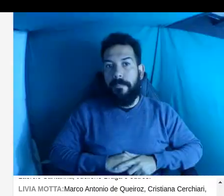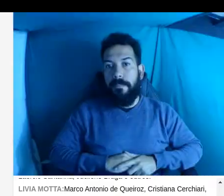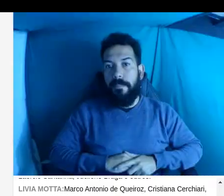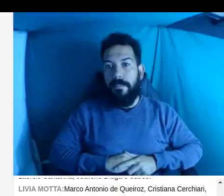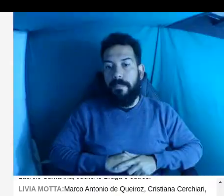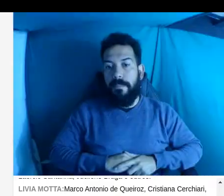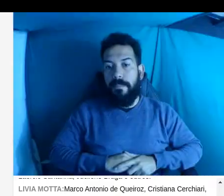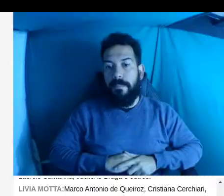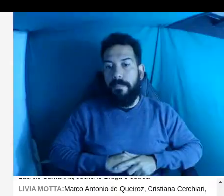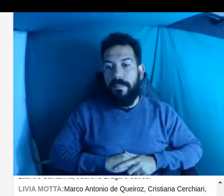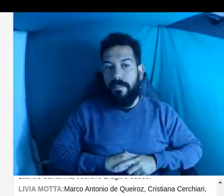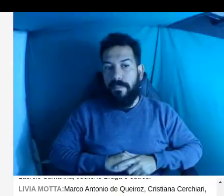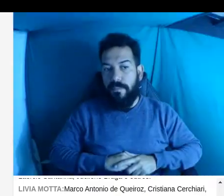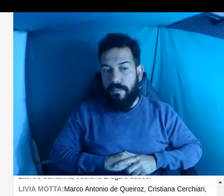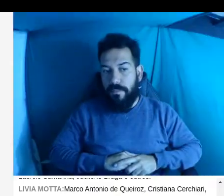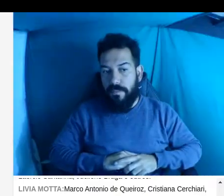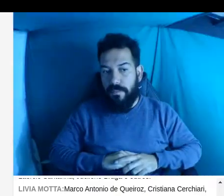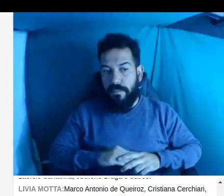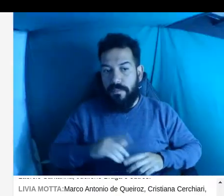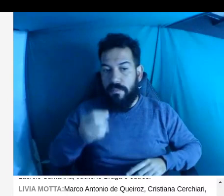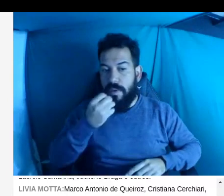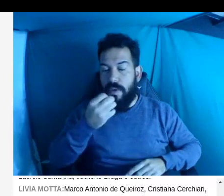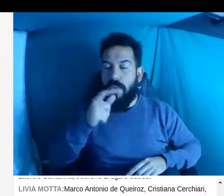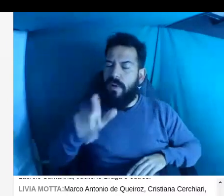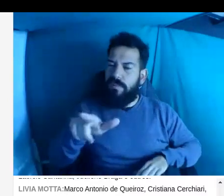ficou invisível.